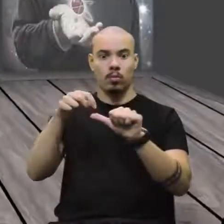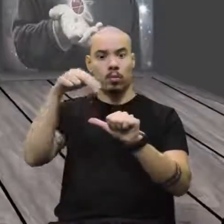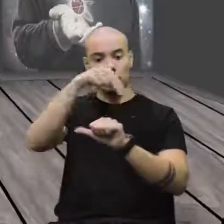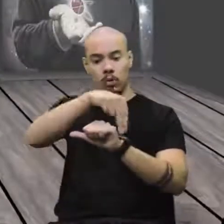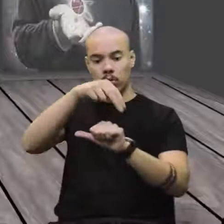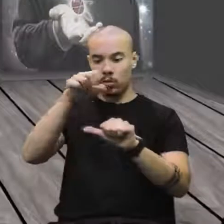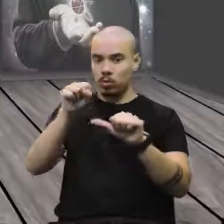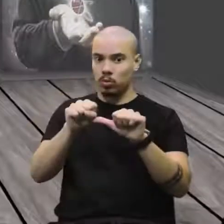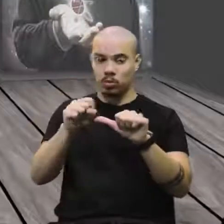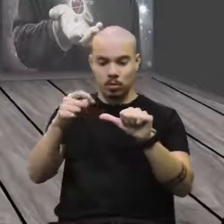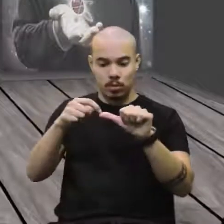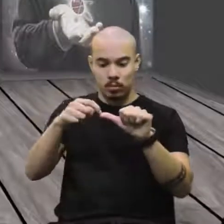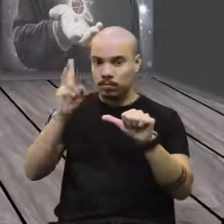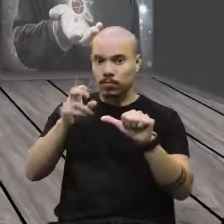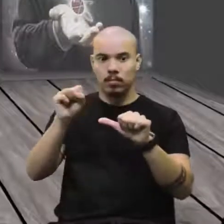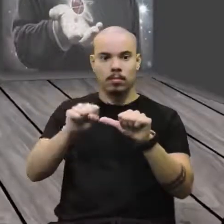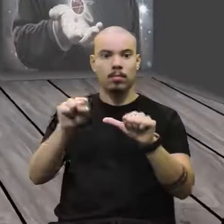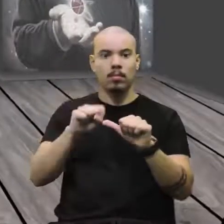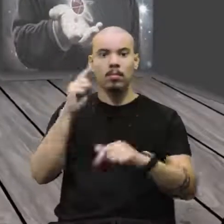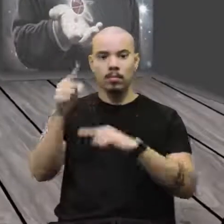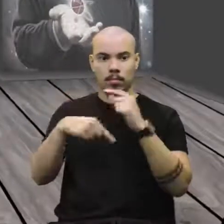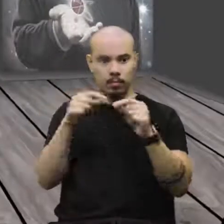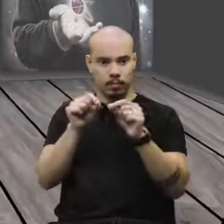só isso. Aí depois você faz o risco.